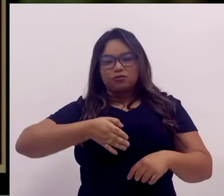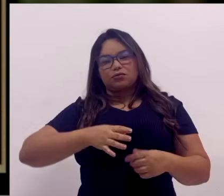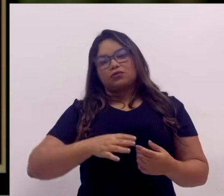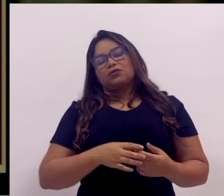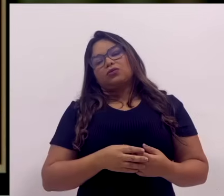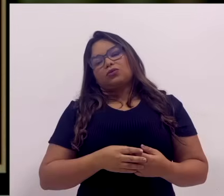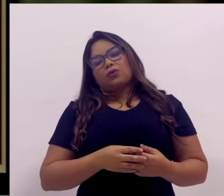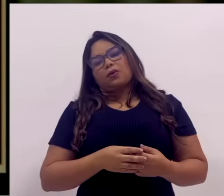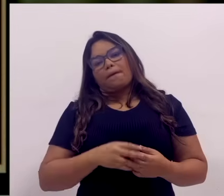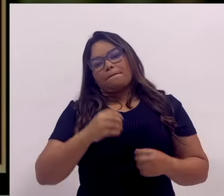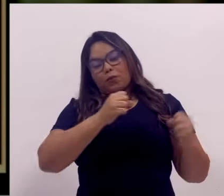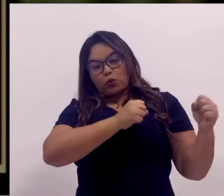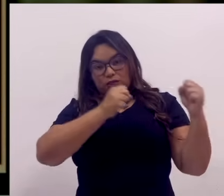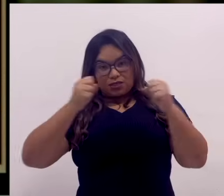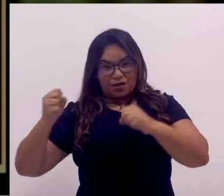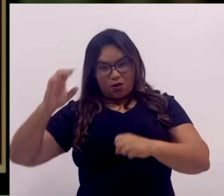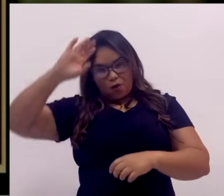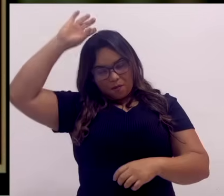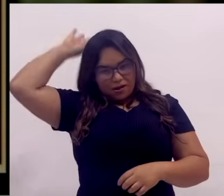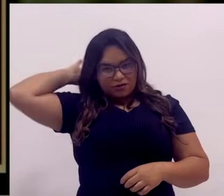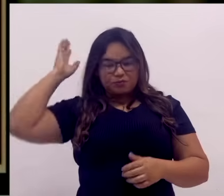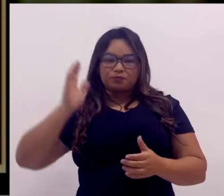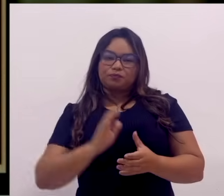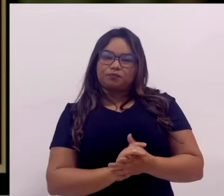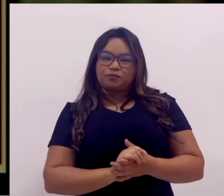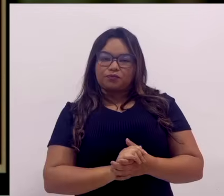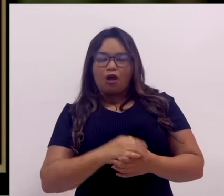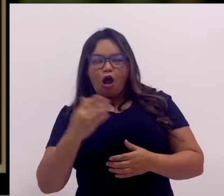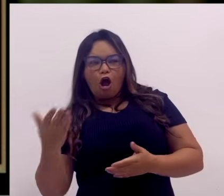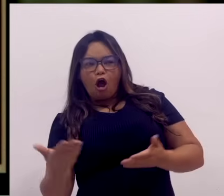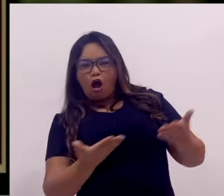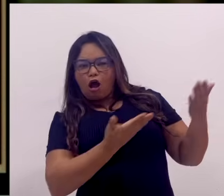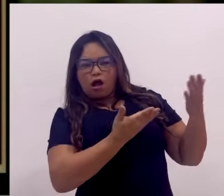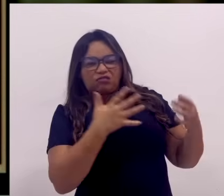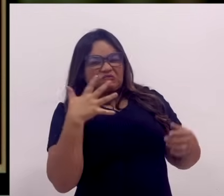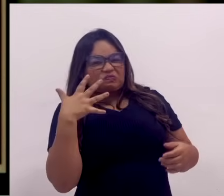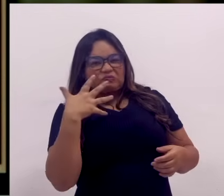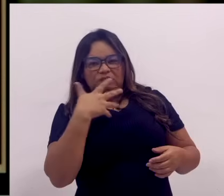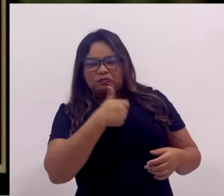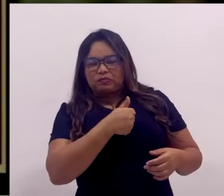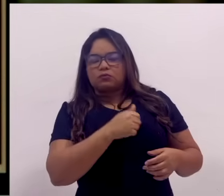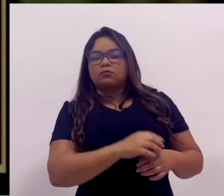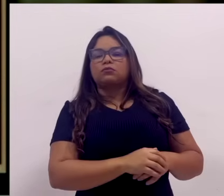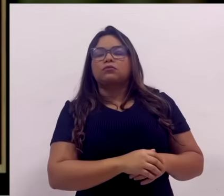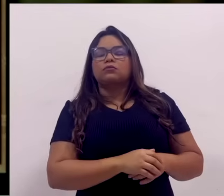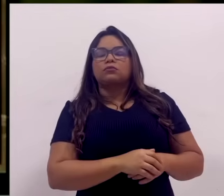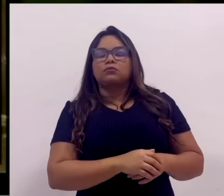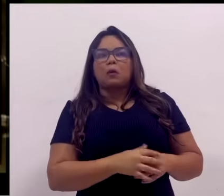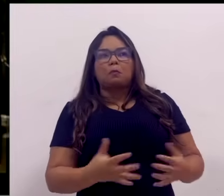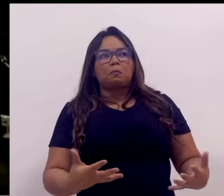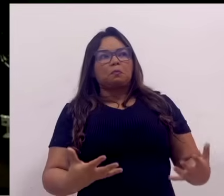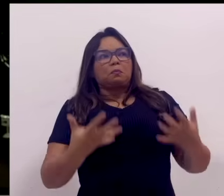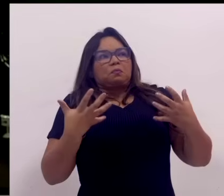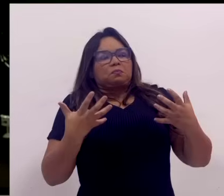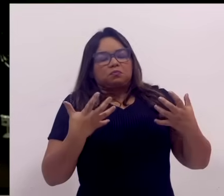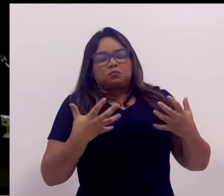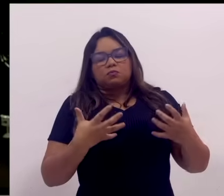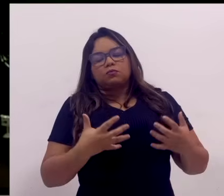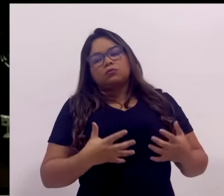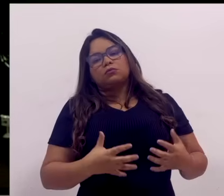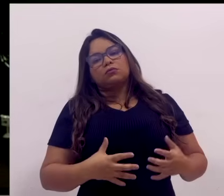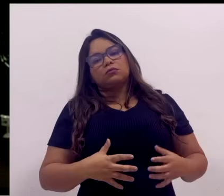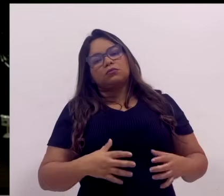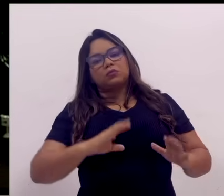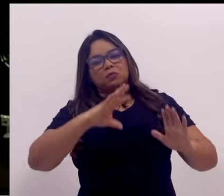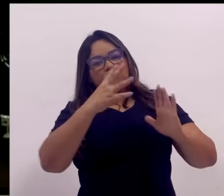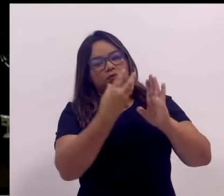Istambul. Tremendas edificações que representam uma das maiores